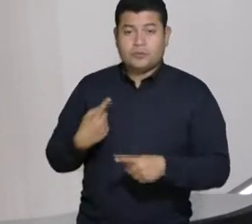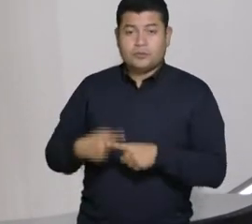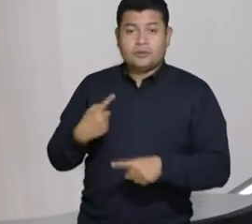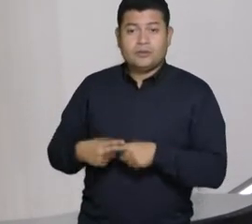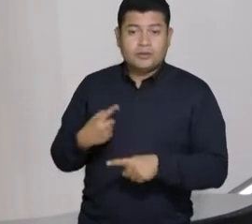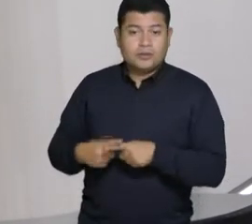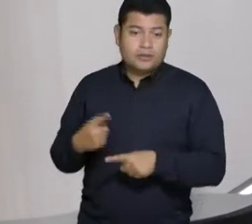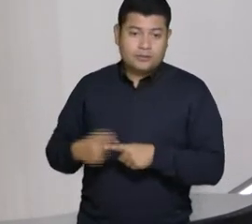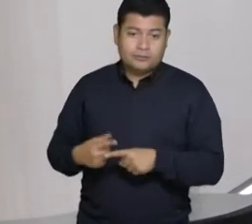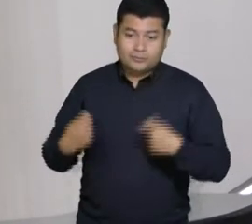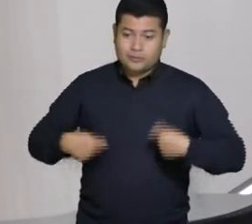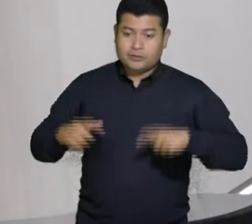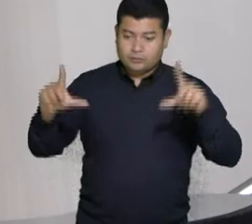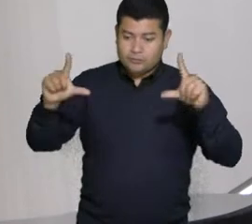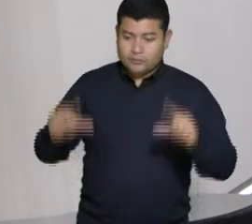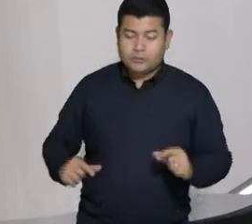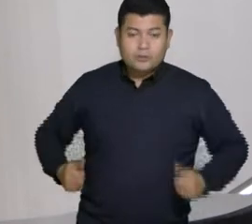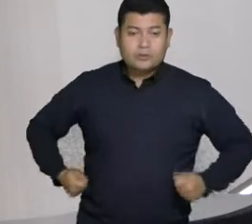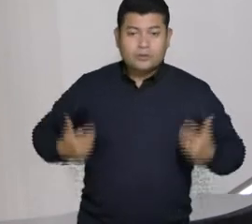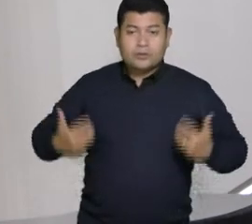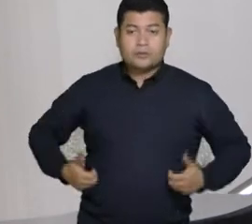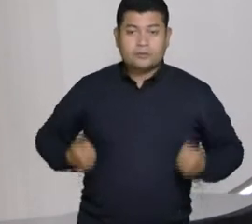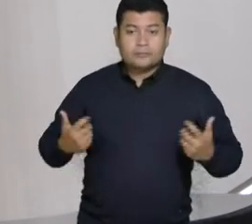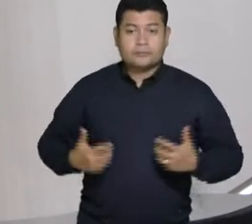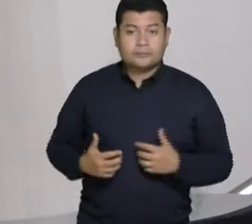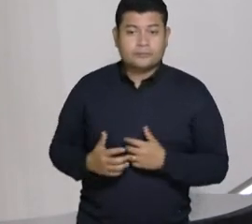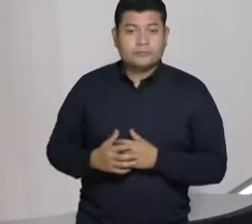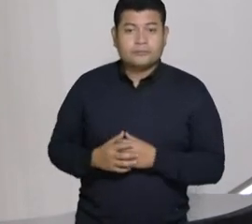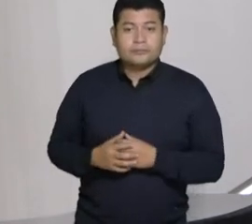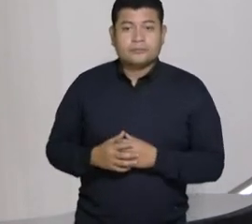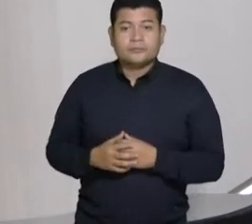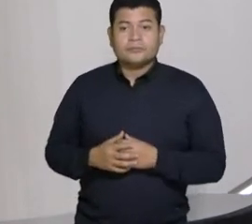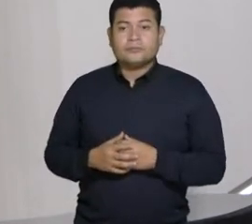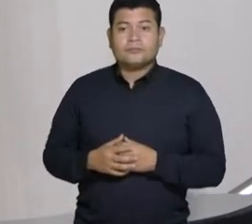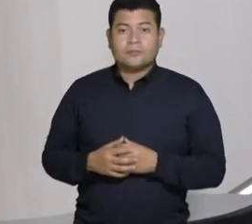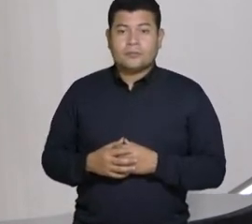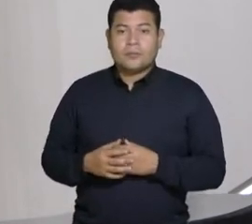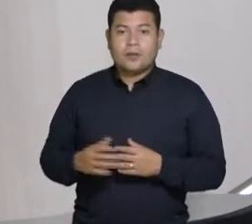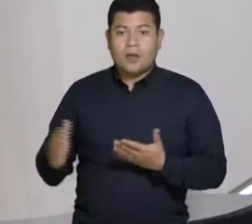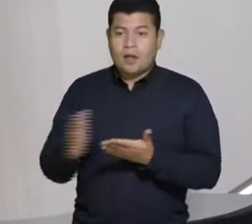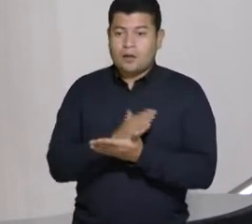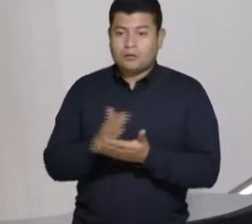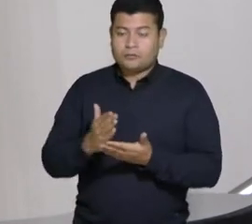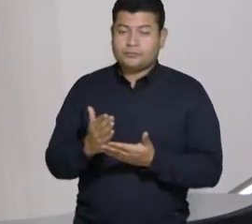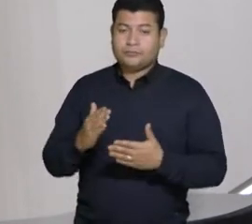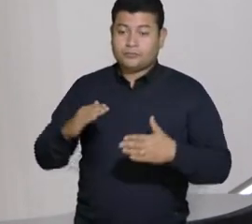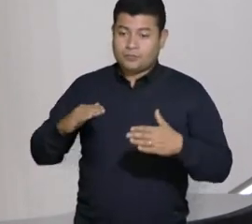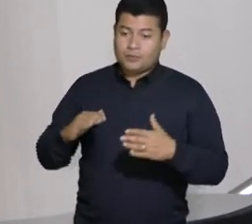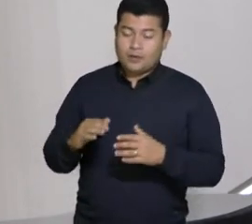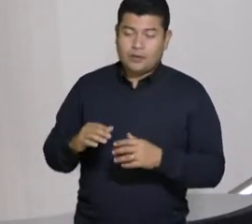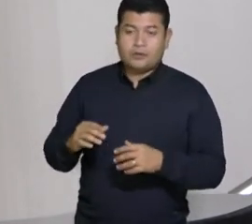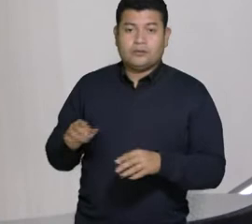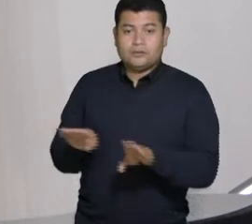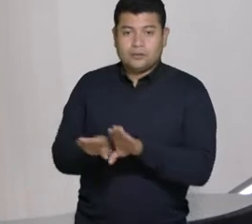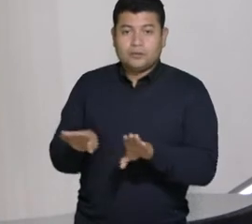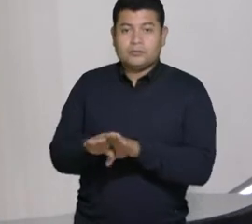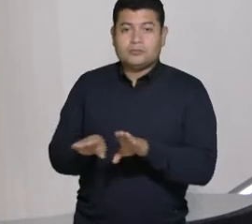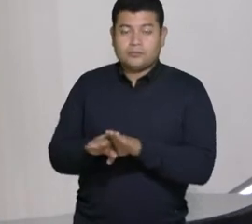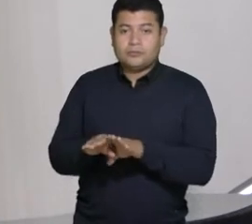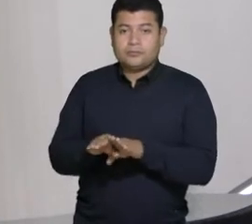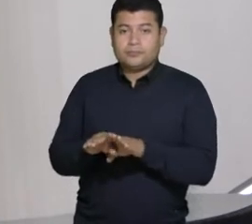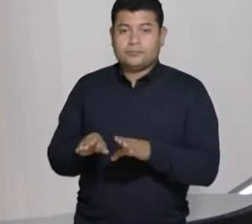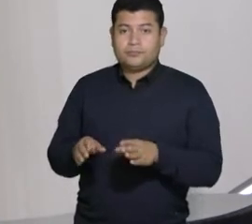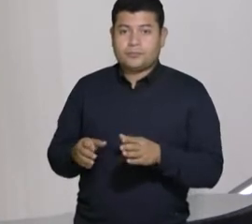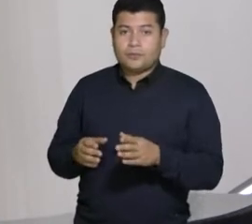cristaleiras e a Mozart Cristal também de Blumenau vai fechar um dos fornos e fazer rodízio de